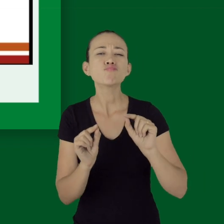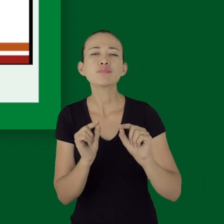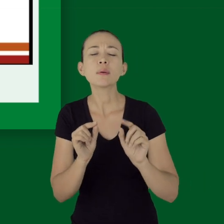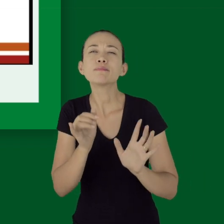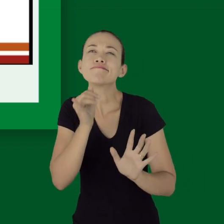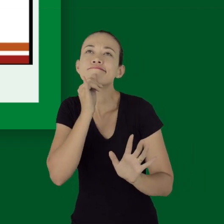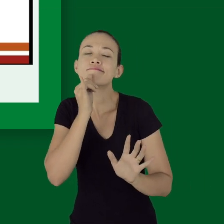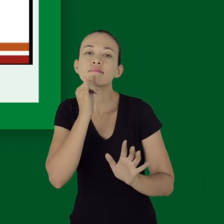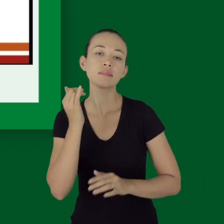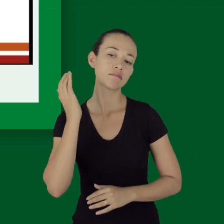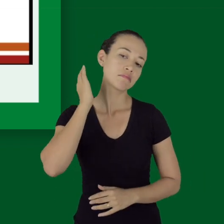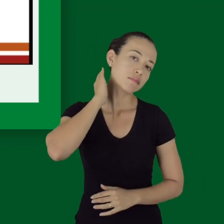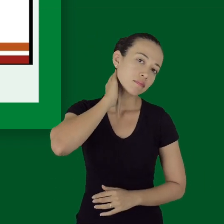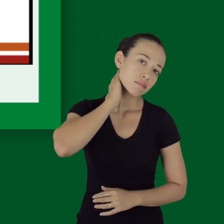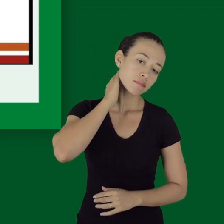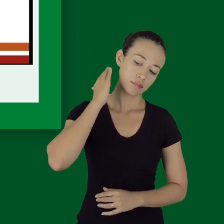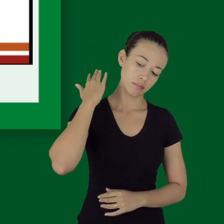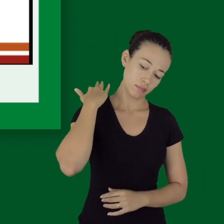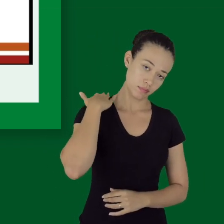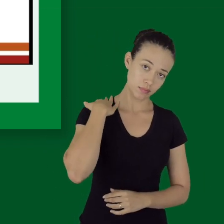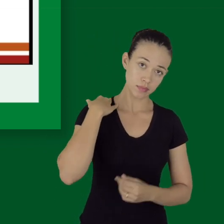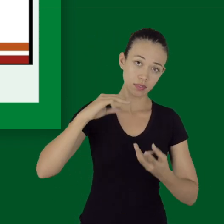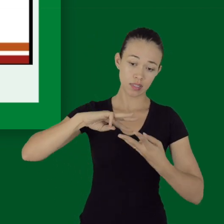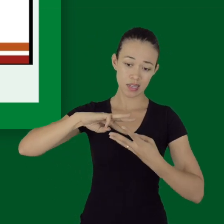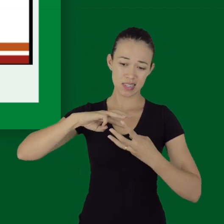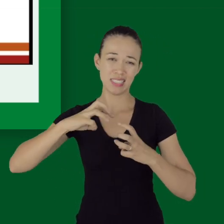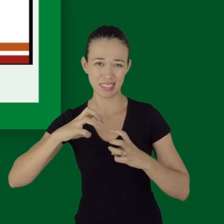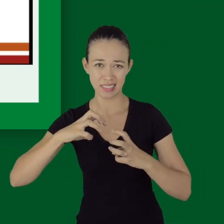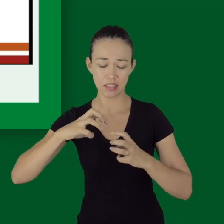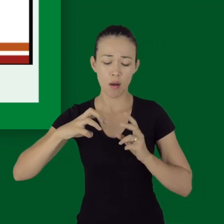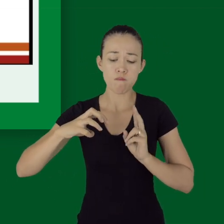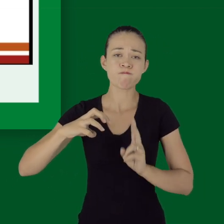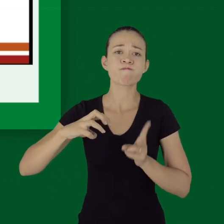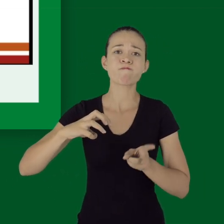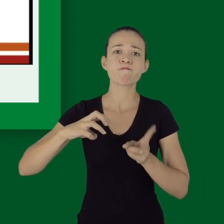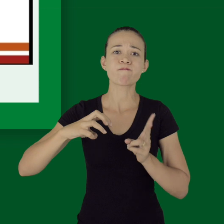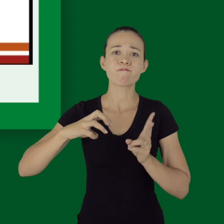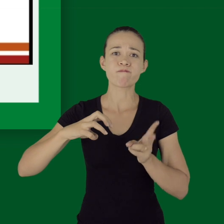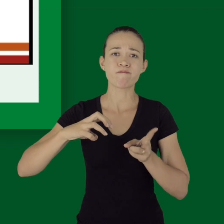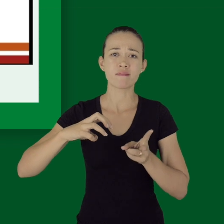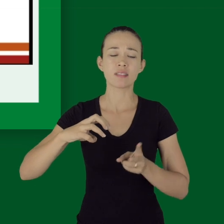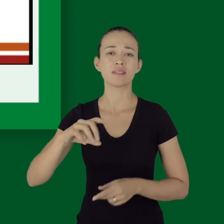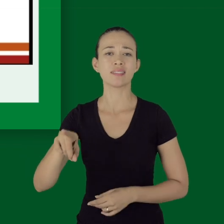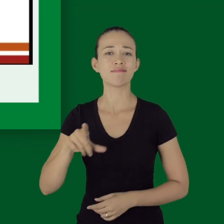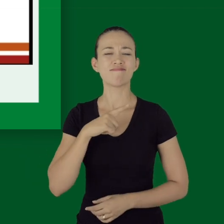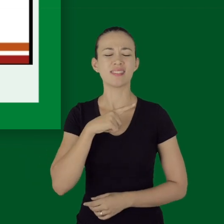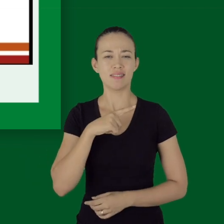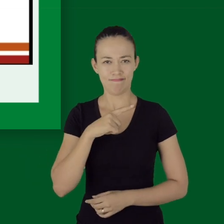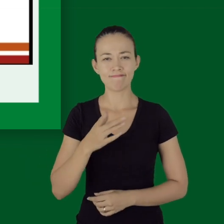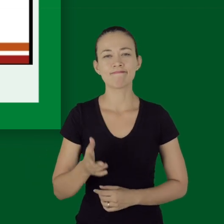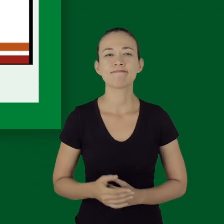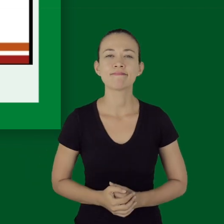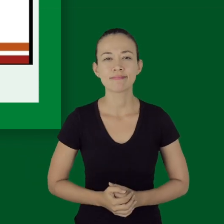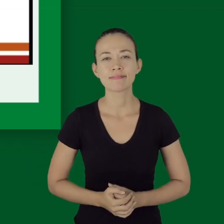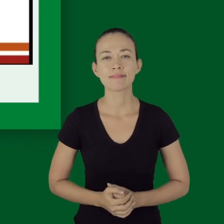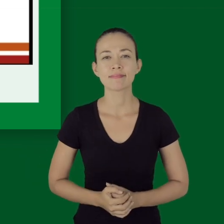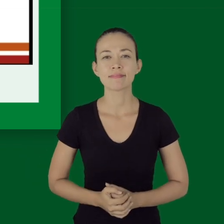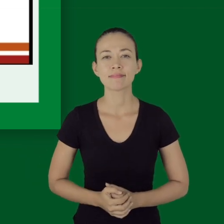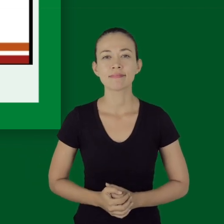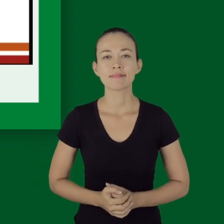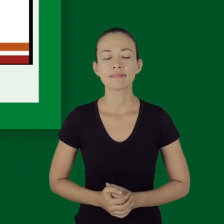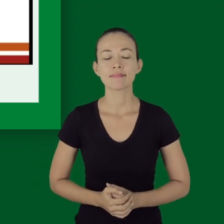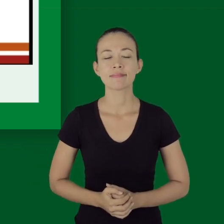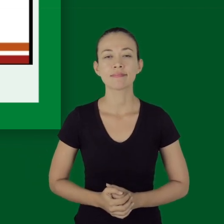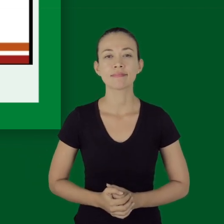paciente ele tem reatividade no momento que ele movimenta, onde ele percebe, às vezes, essa dor só no movimento de defesa,